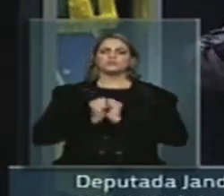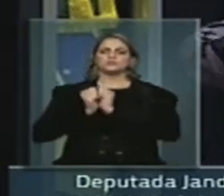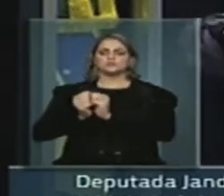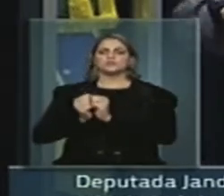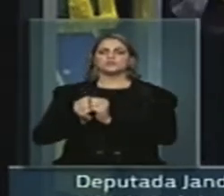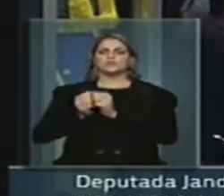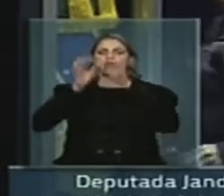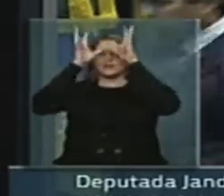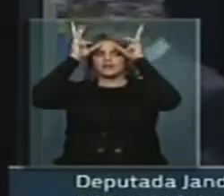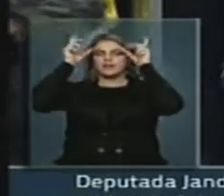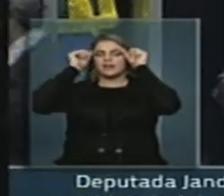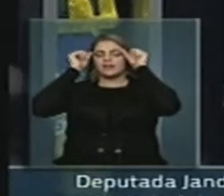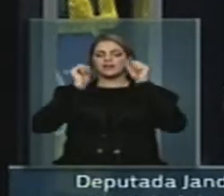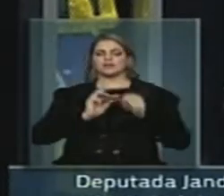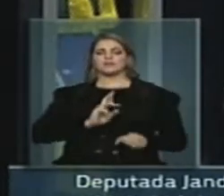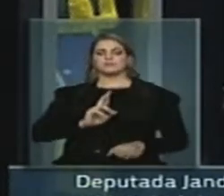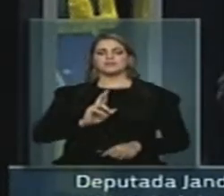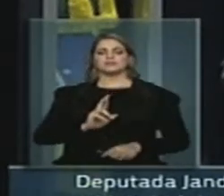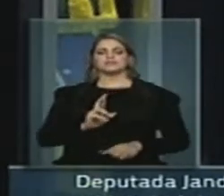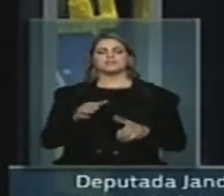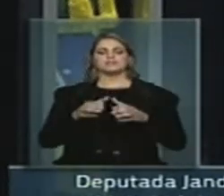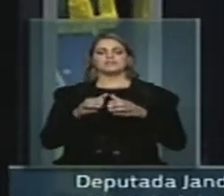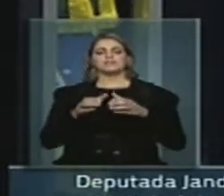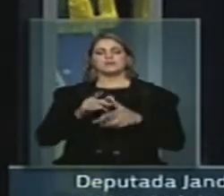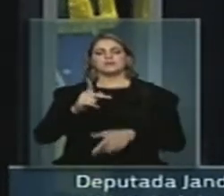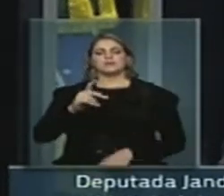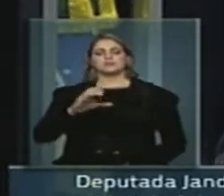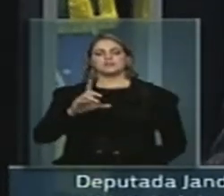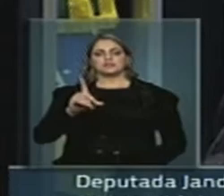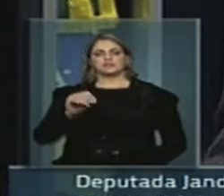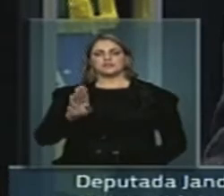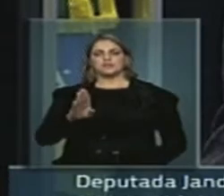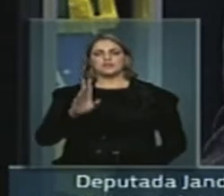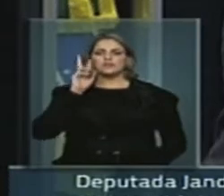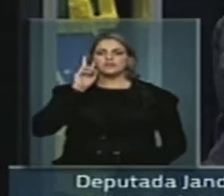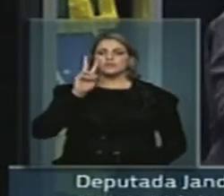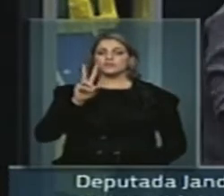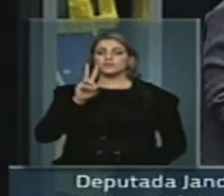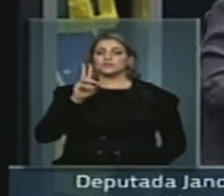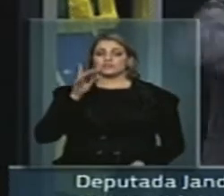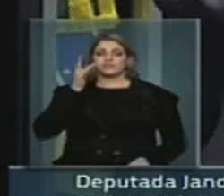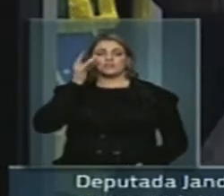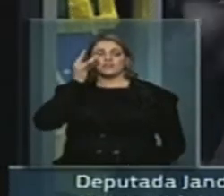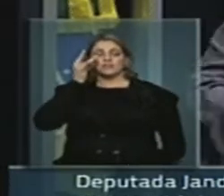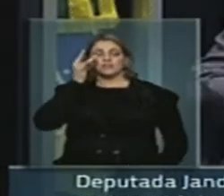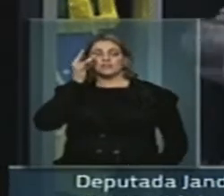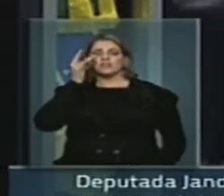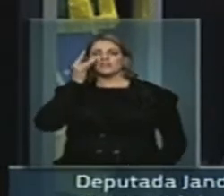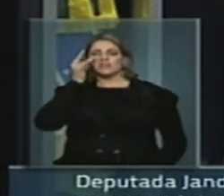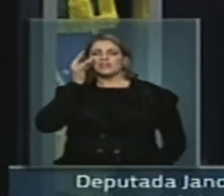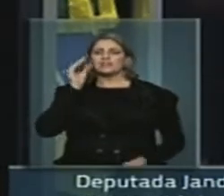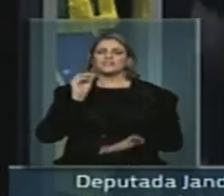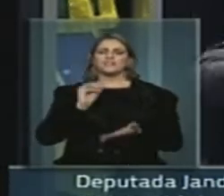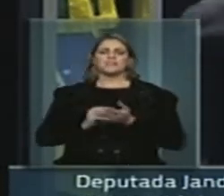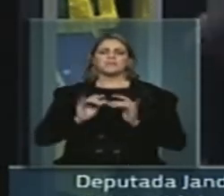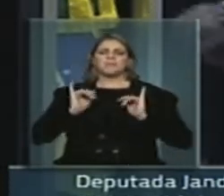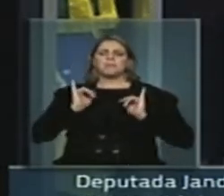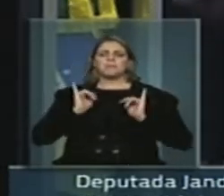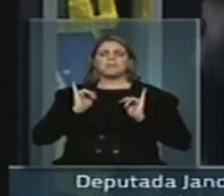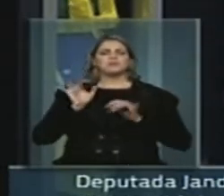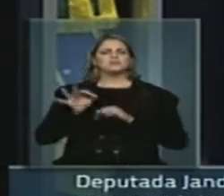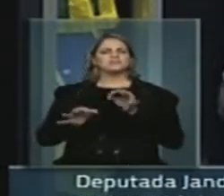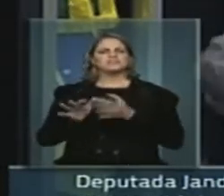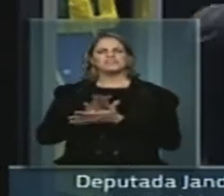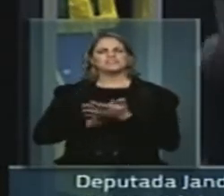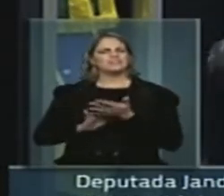Acre, representando a Direção Nacional do PCdoB, onde pude presenciar pessoalmente a conivência do Poder Judiciário e da